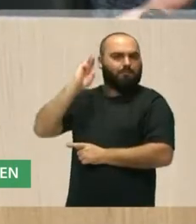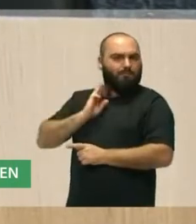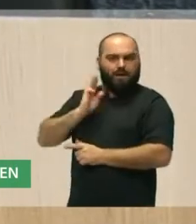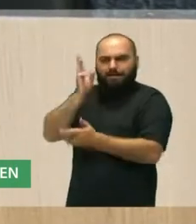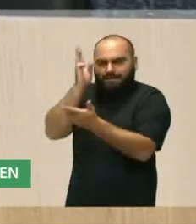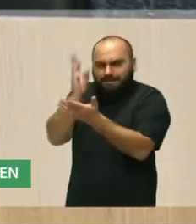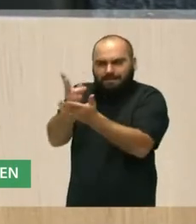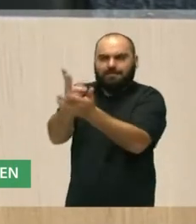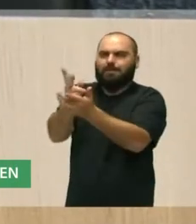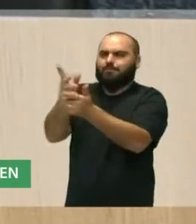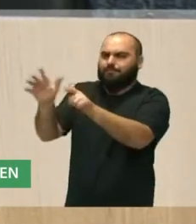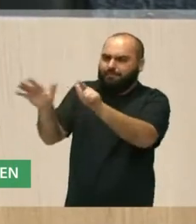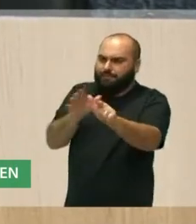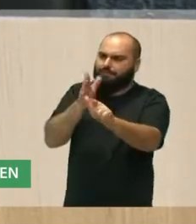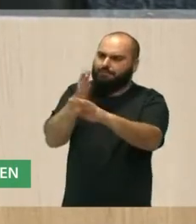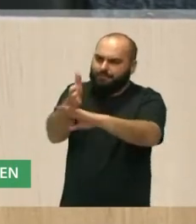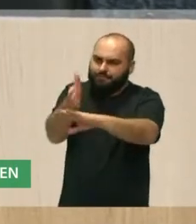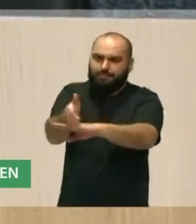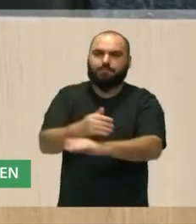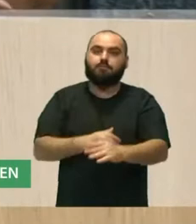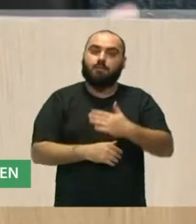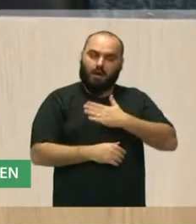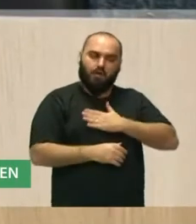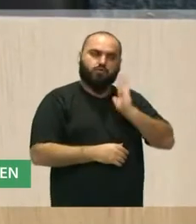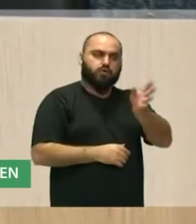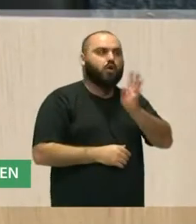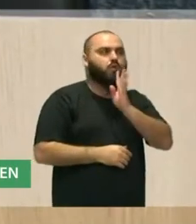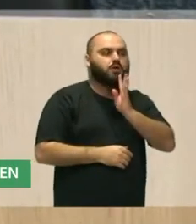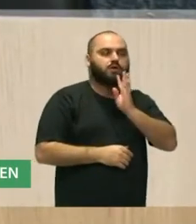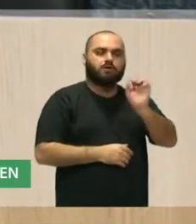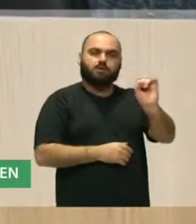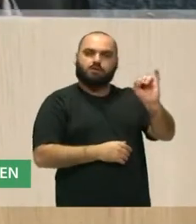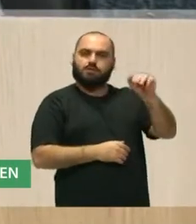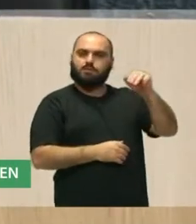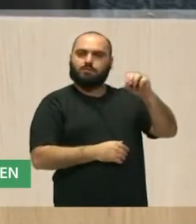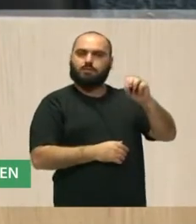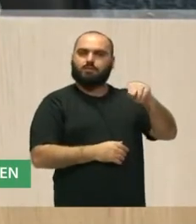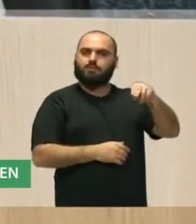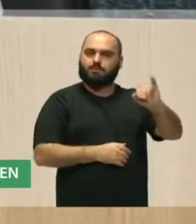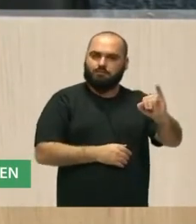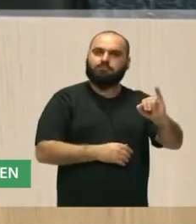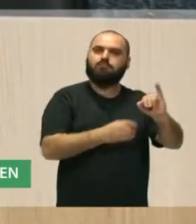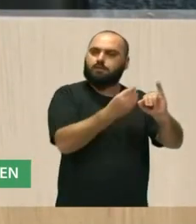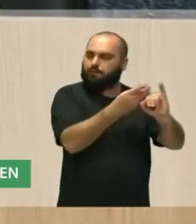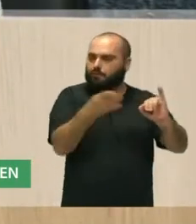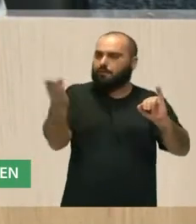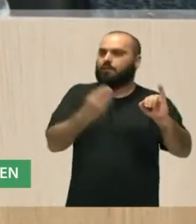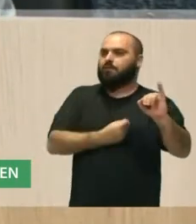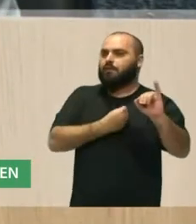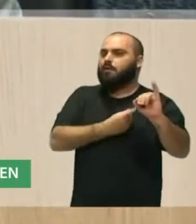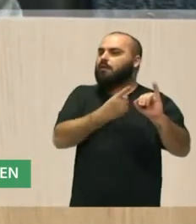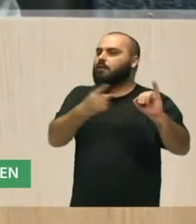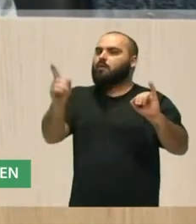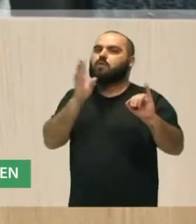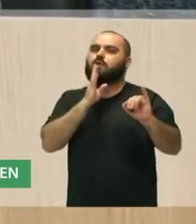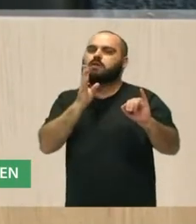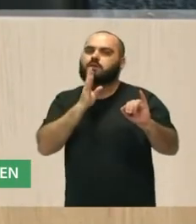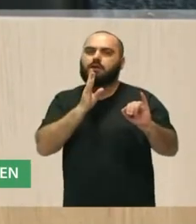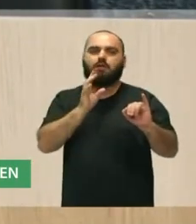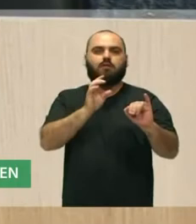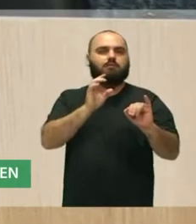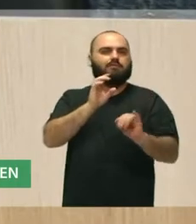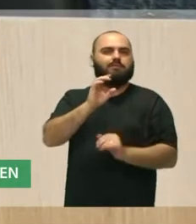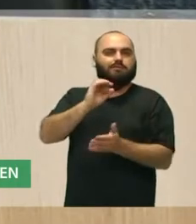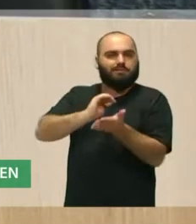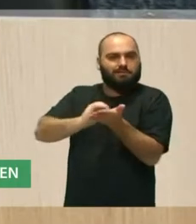E a irmã Simone, a gente já se conheceu lá no meu gabinete, fomos lá levei a irmã Simone lá, conheci o secretário